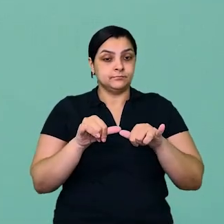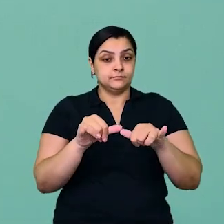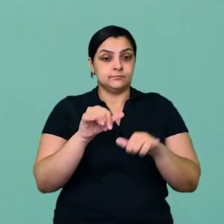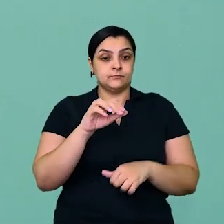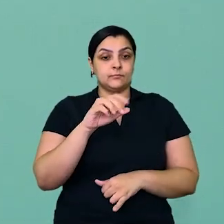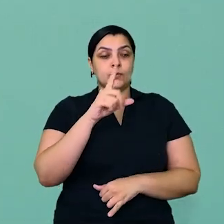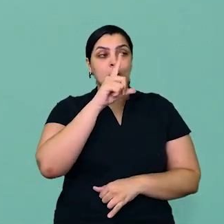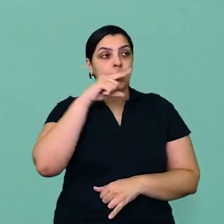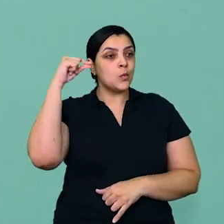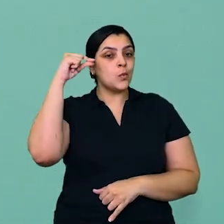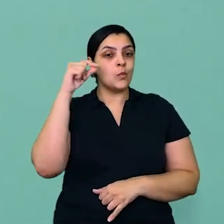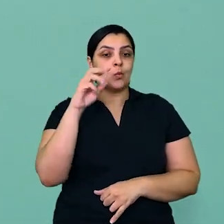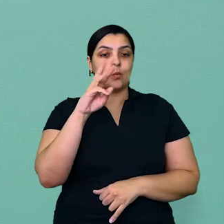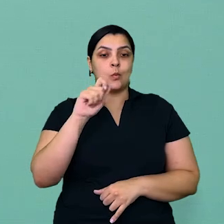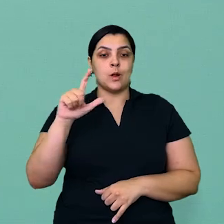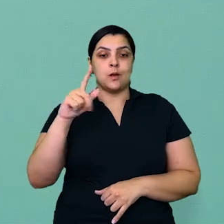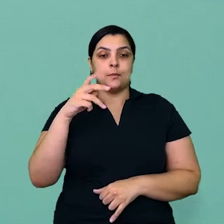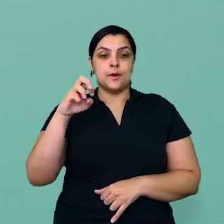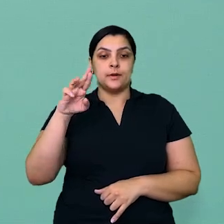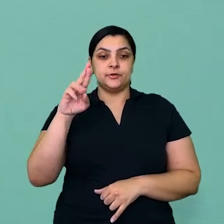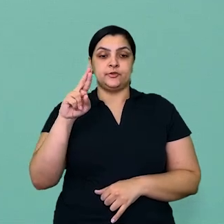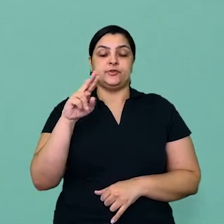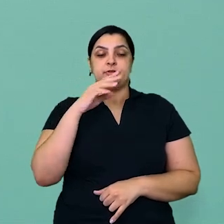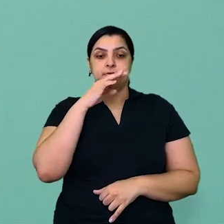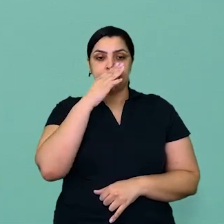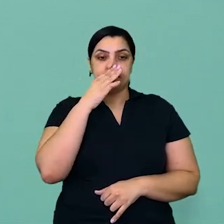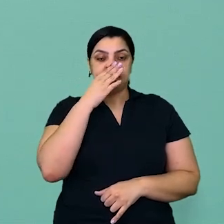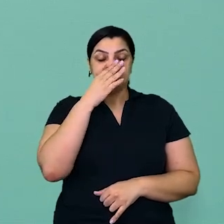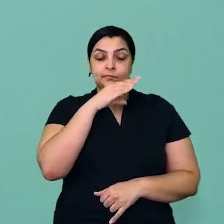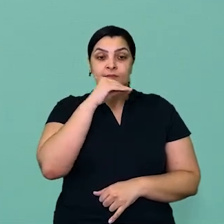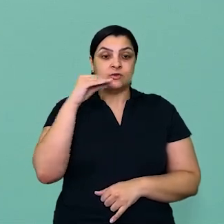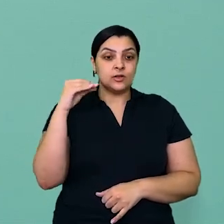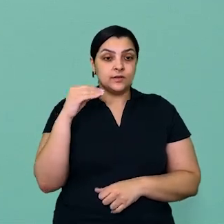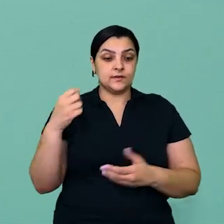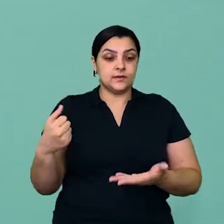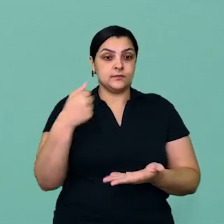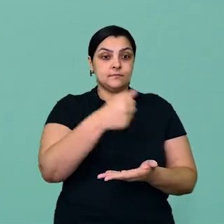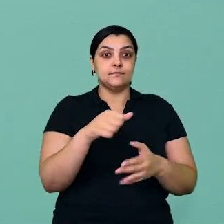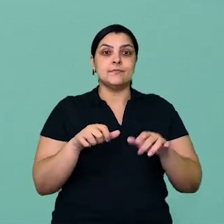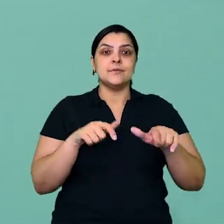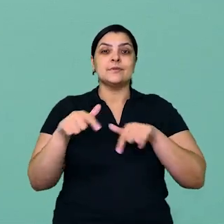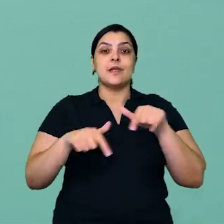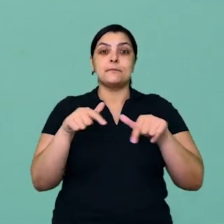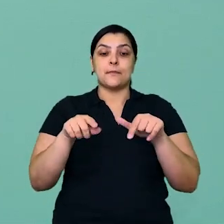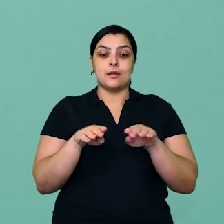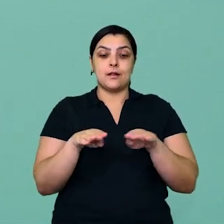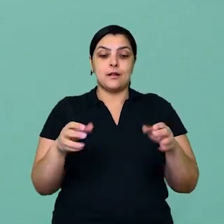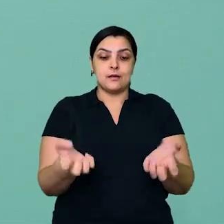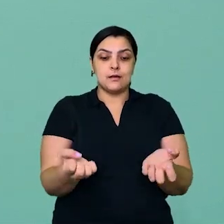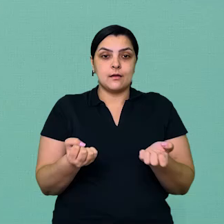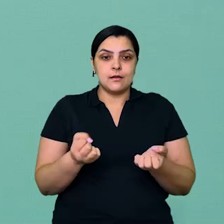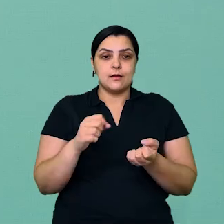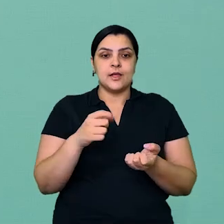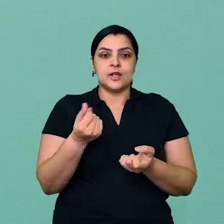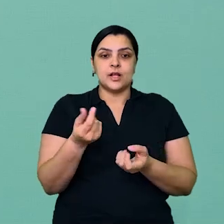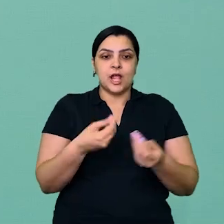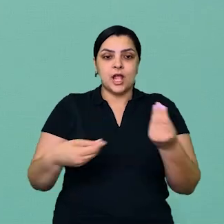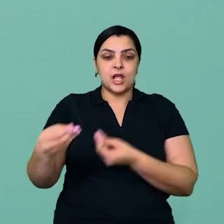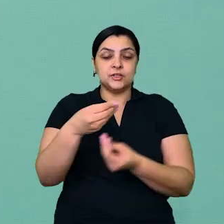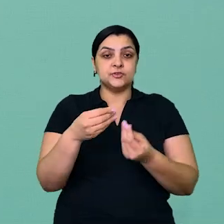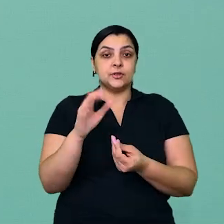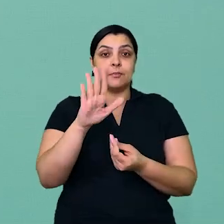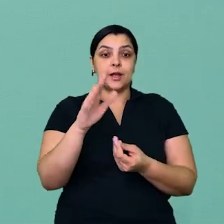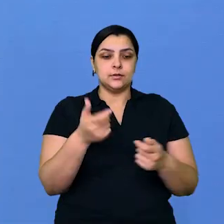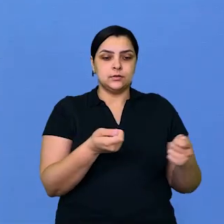hipermercados Walmart foi condenada a indenizar um adolescente que, colocado na função de caixa, foi apreendido por ter liberado mercadoria